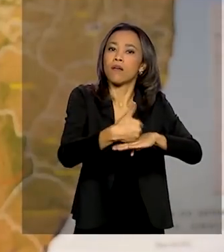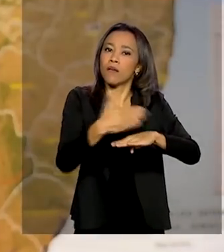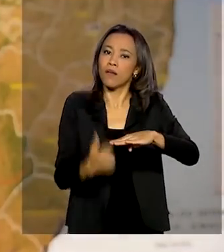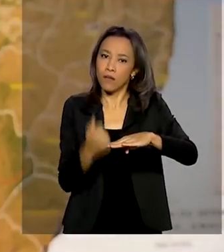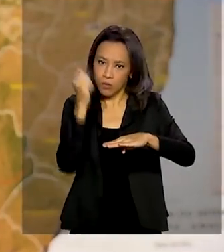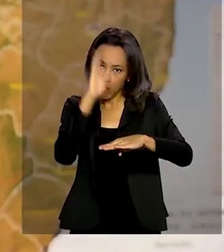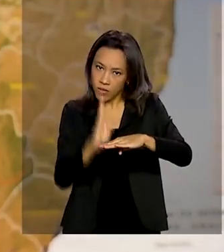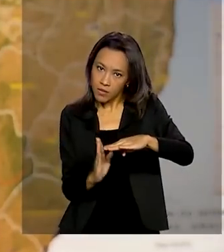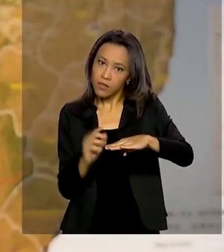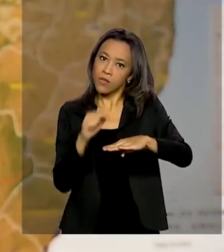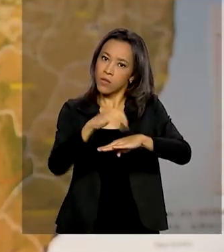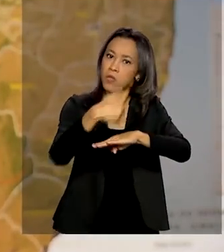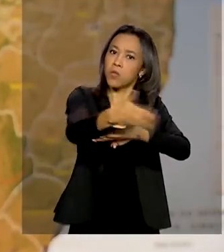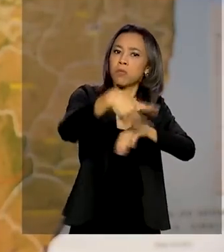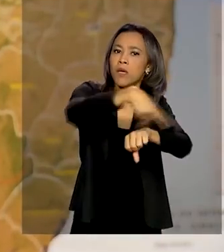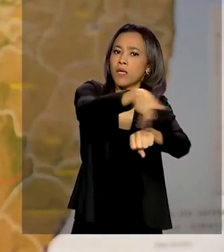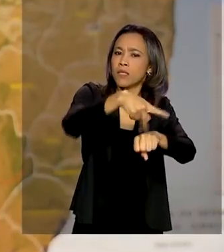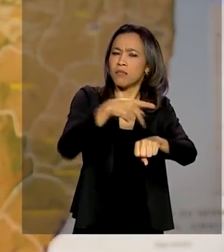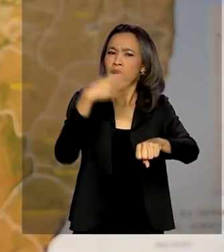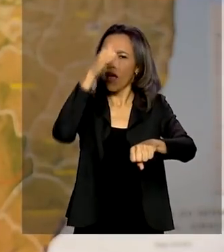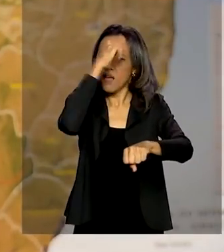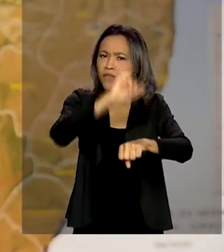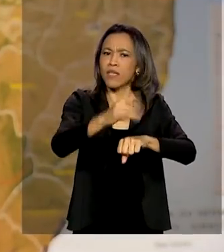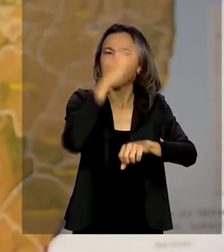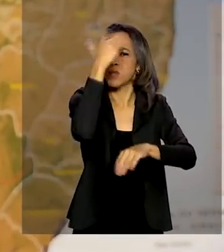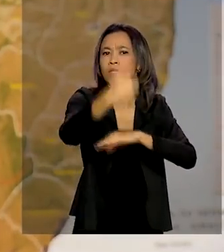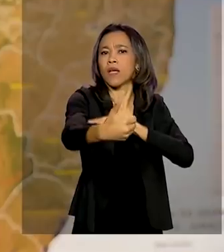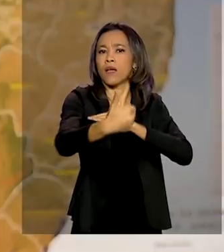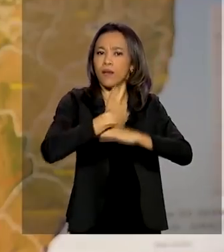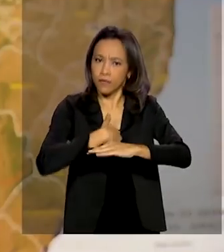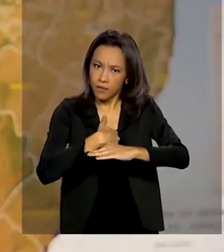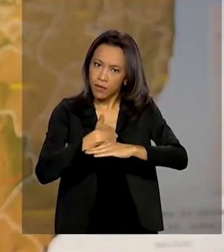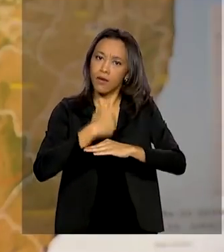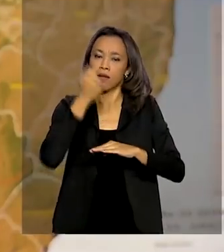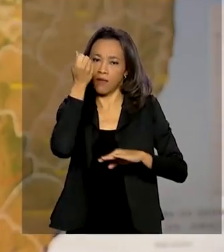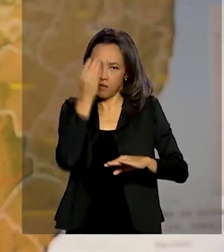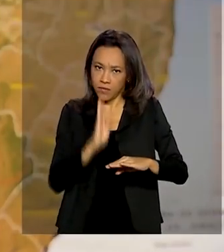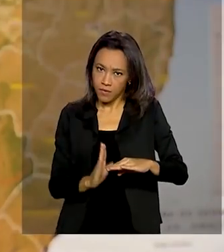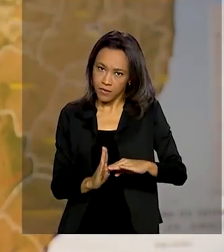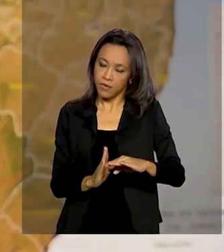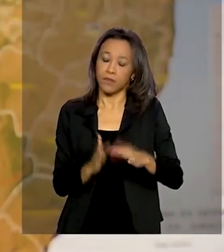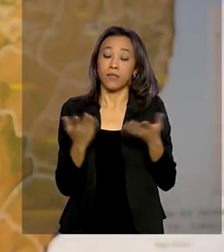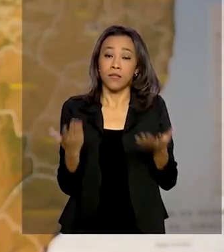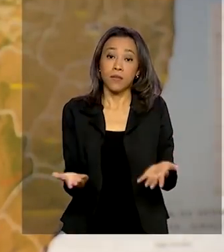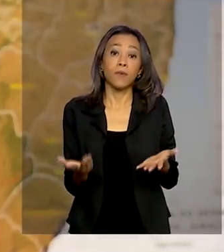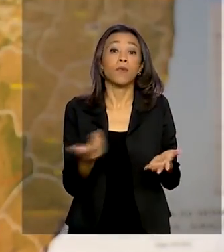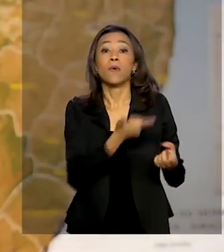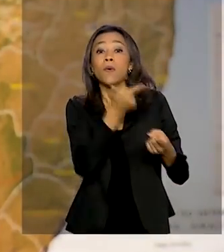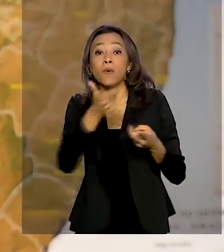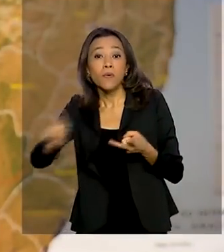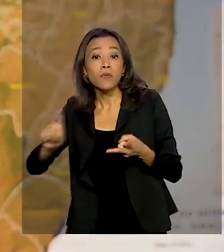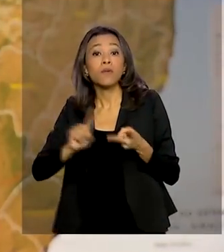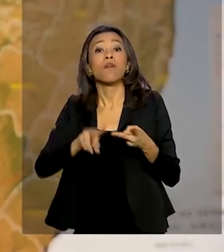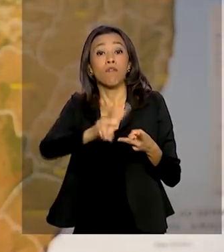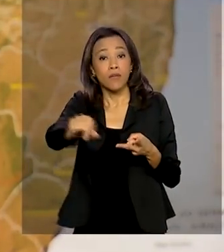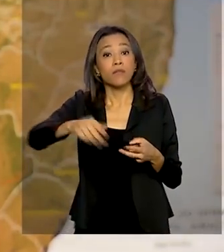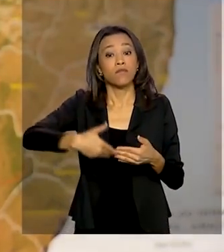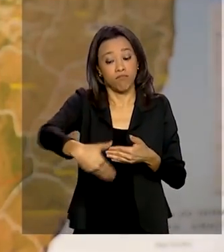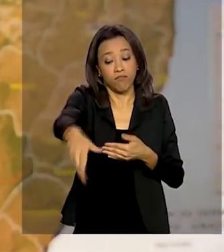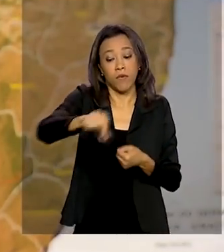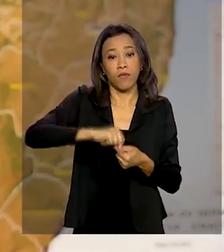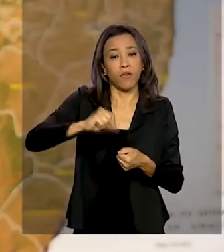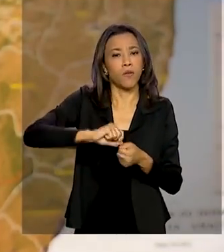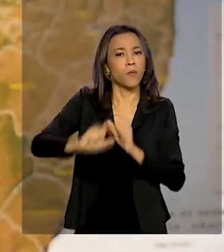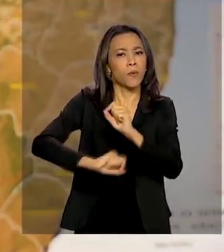para impedir o acesso de pessoas infectadas pelo coronavírus aqui no país. Além disso, será feito um